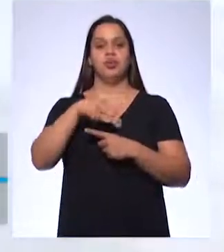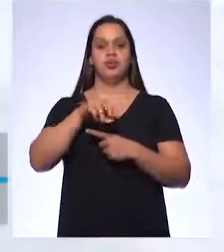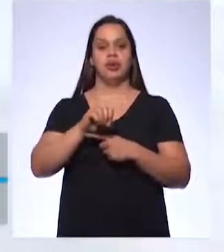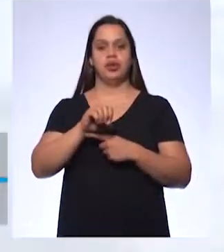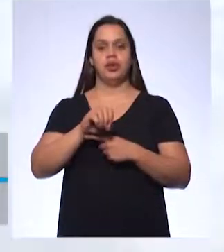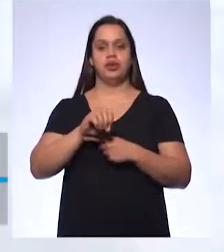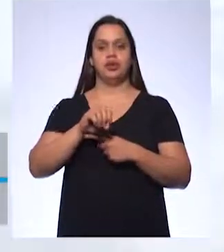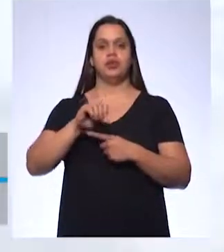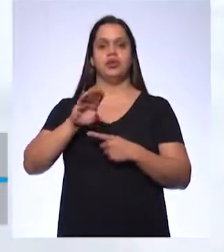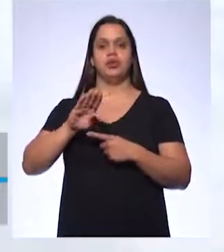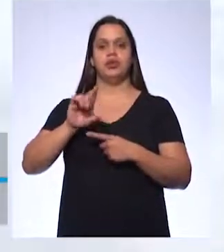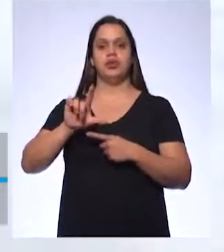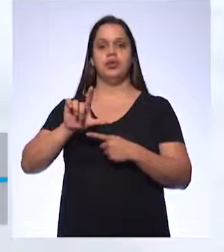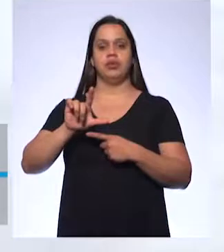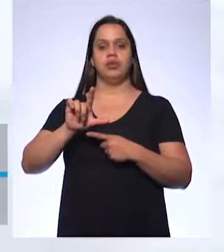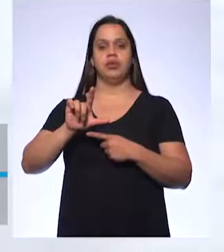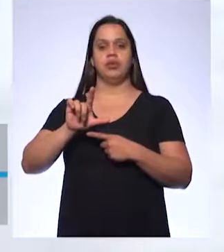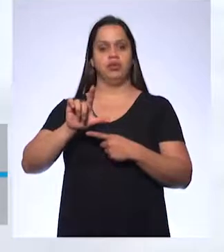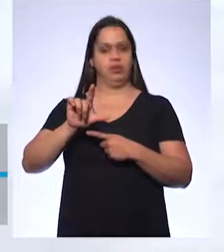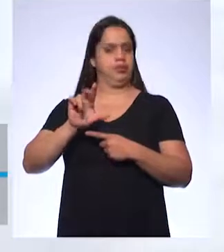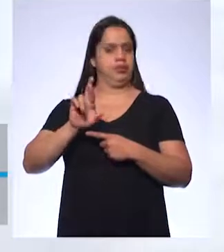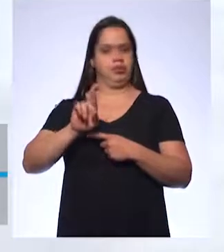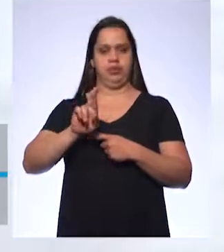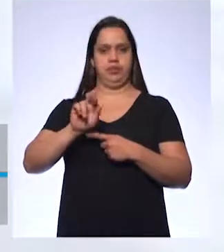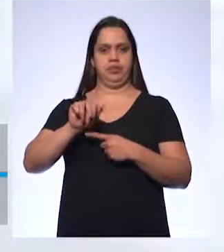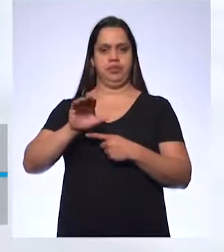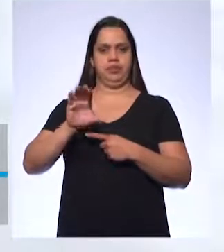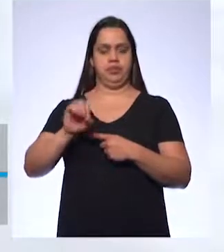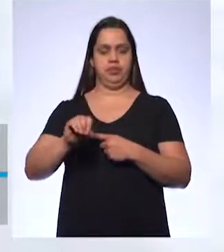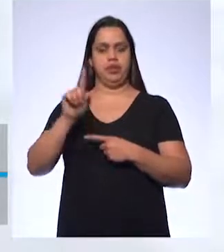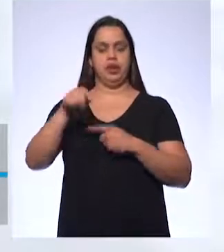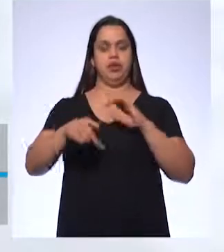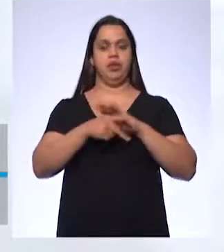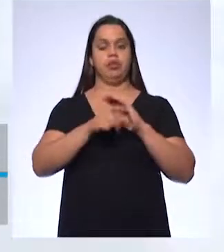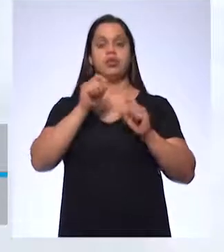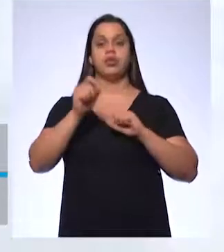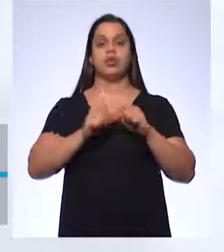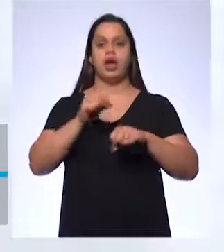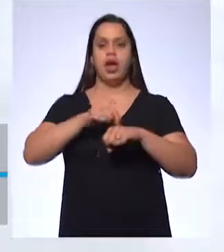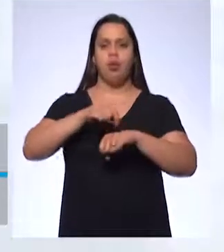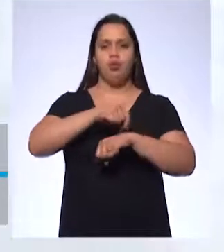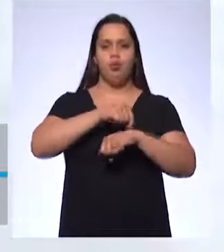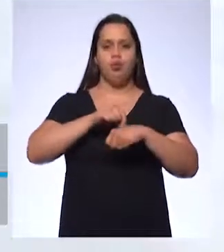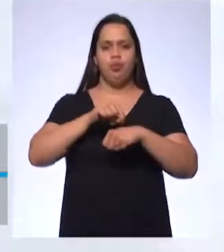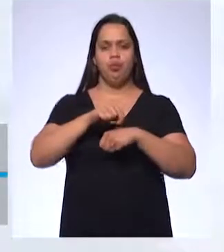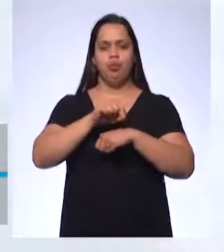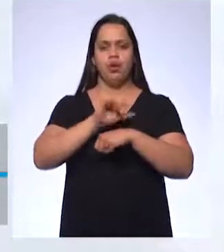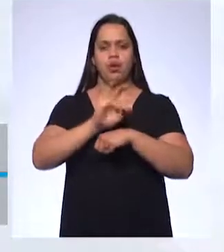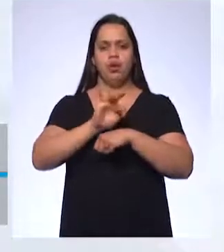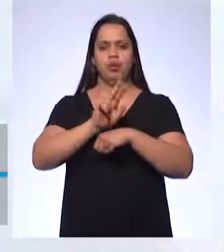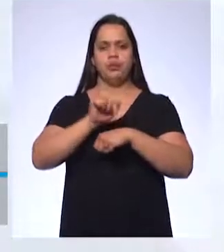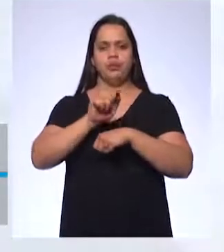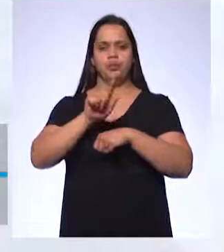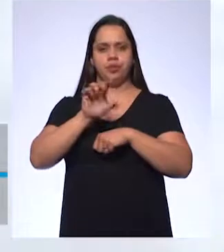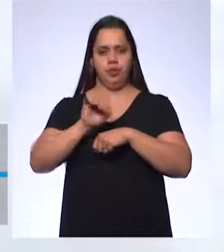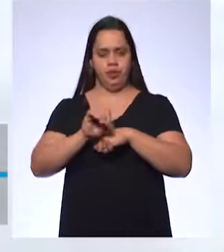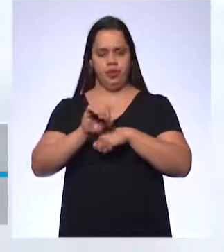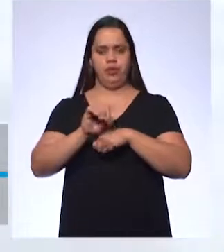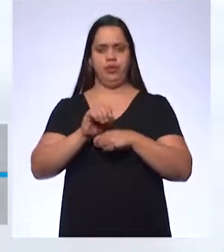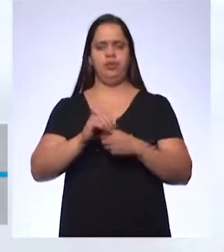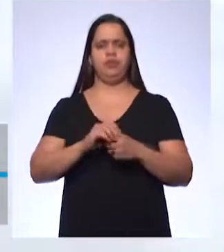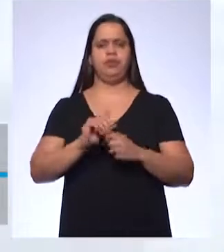por um fungo. E assim, até onde eu já ouvi falar, né, eu acho que foi até uma questão de